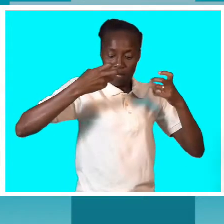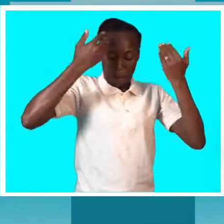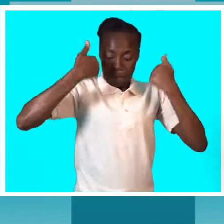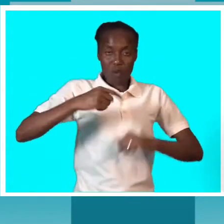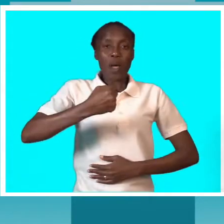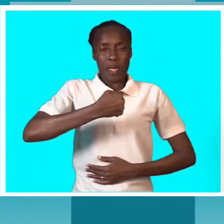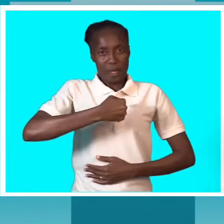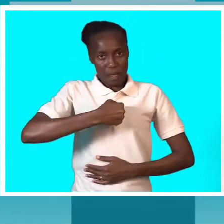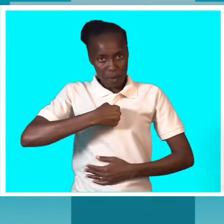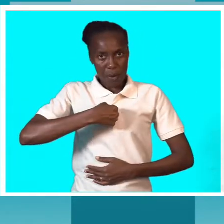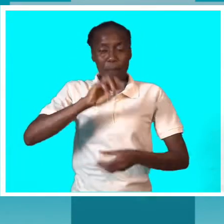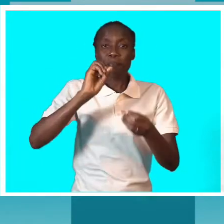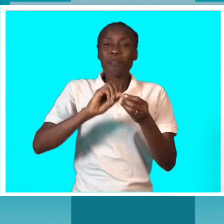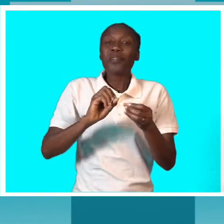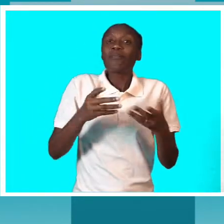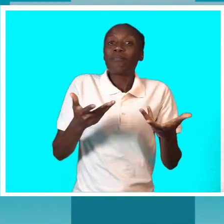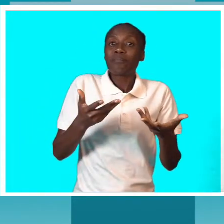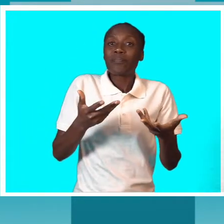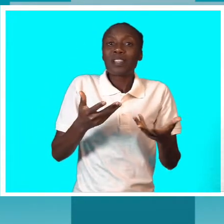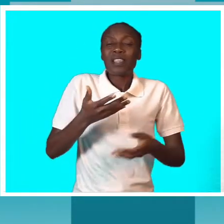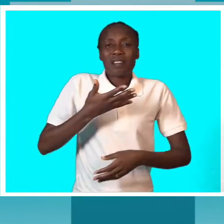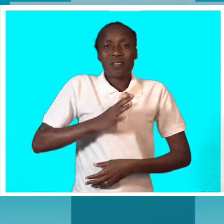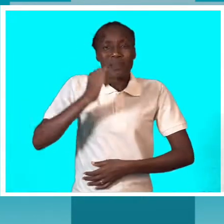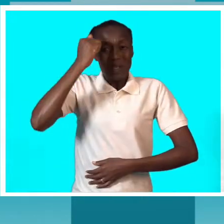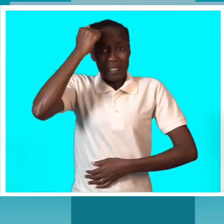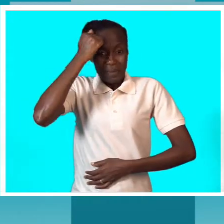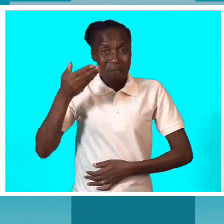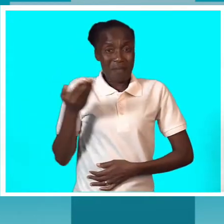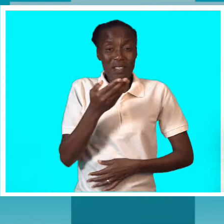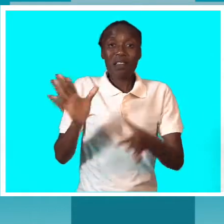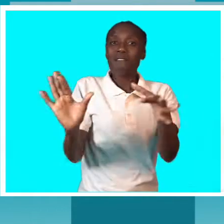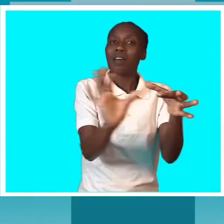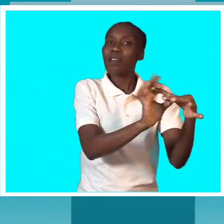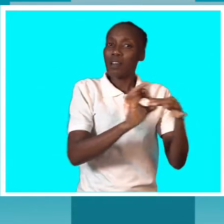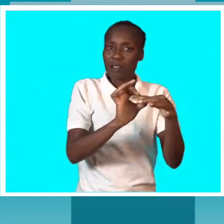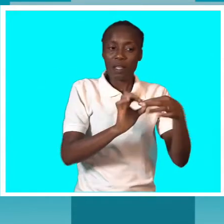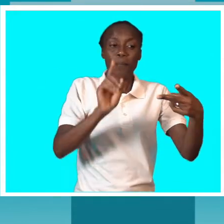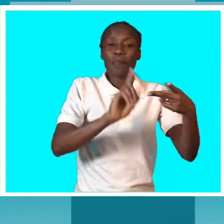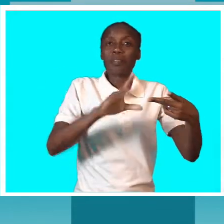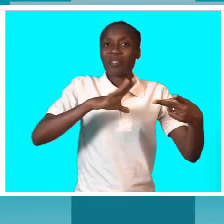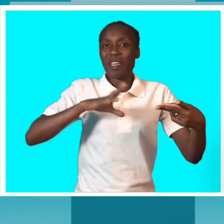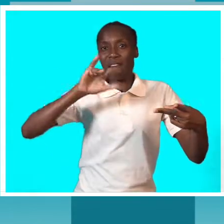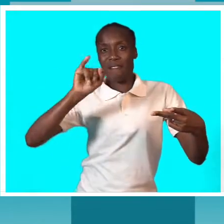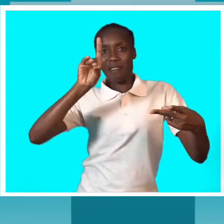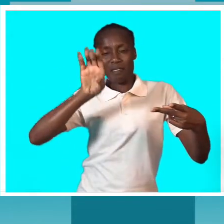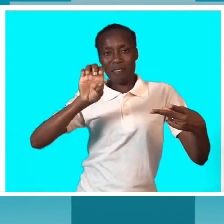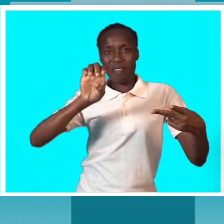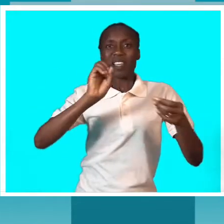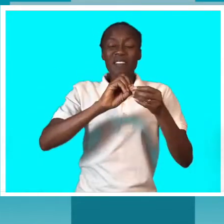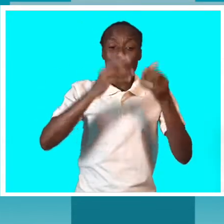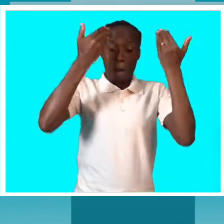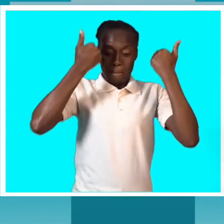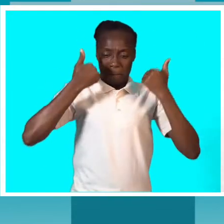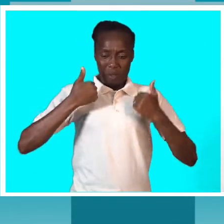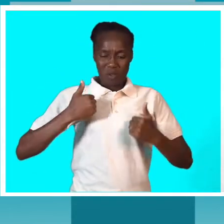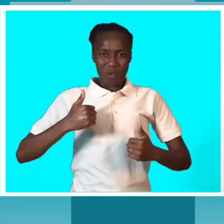relação, para além do ego, nós temos o id, que é aquele instinto, o indivíduo como ser humano.